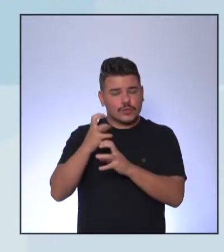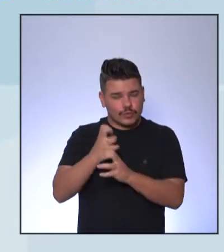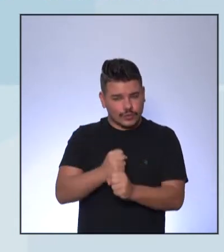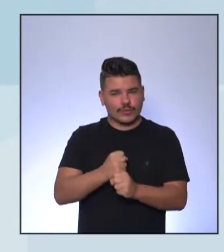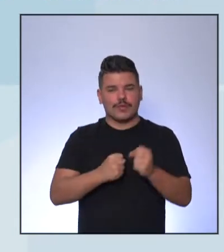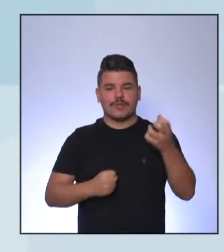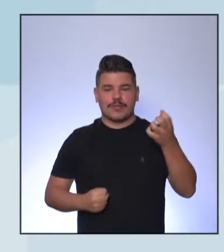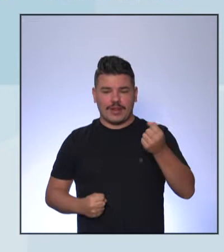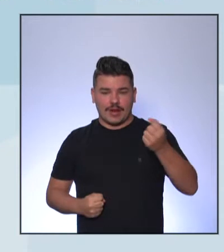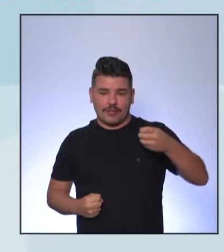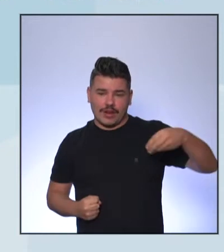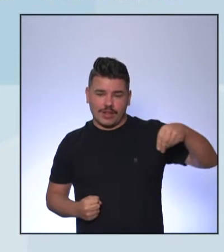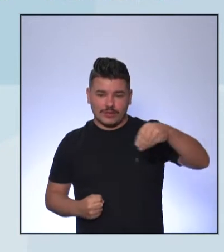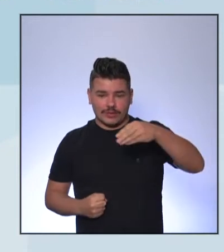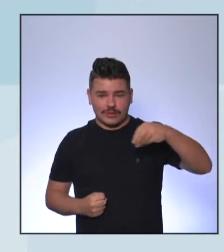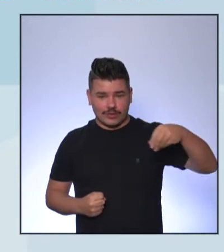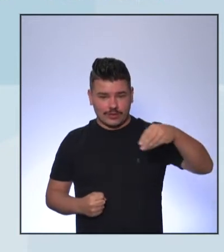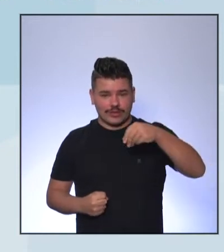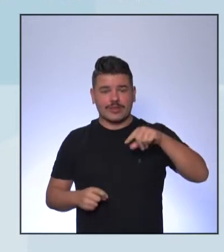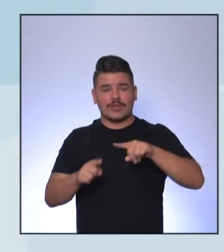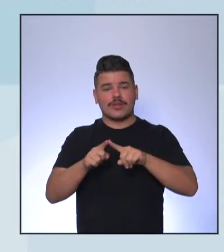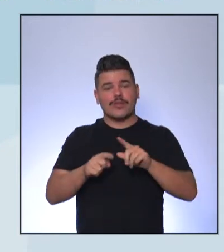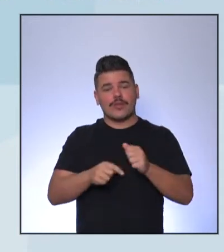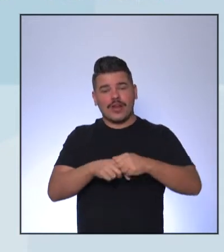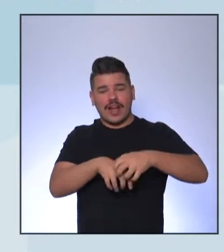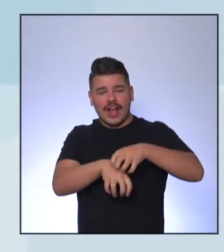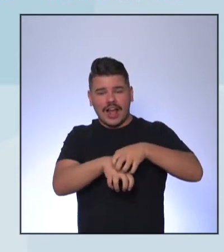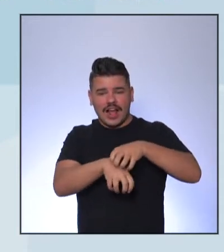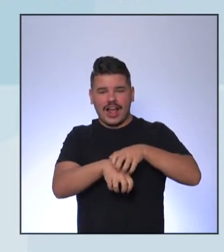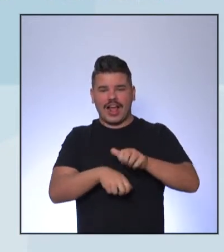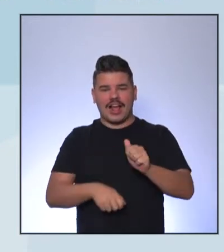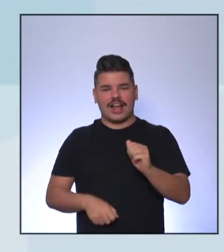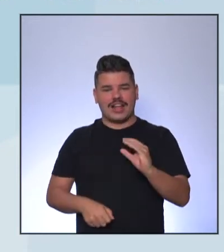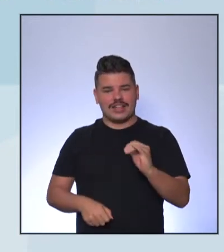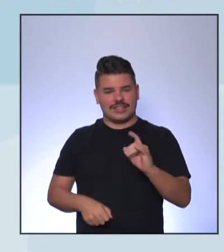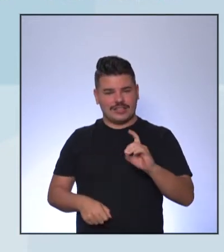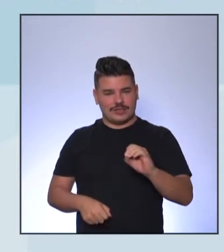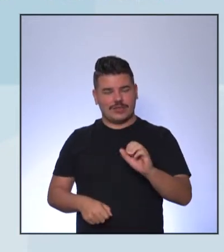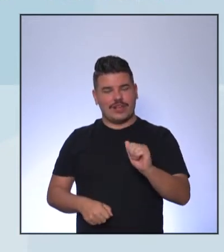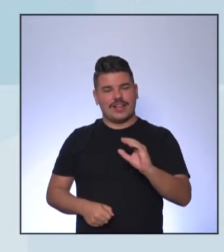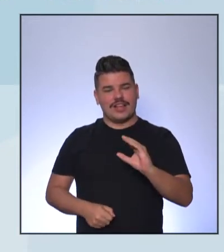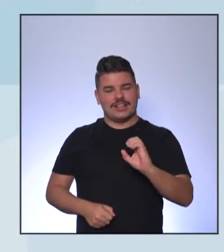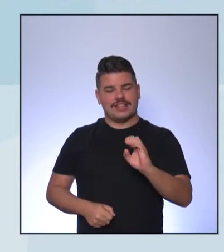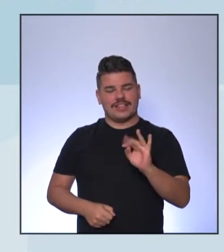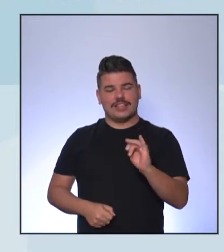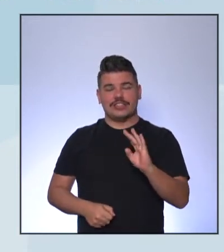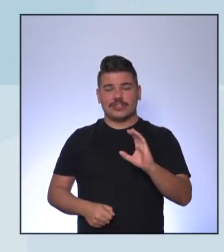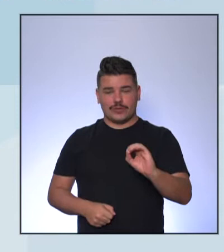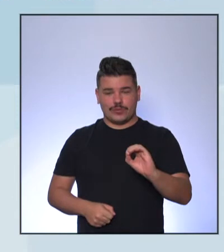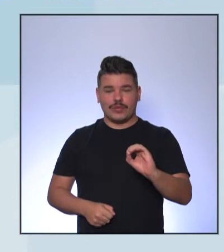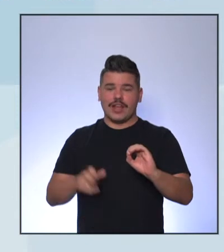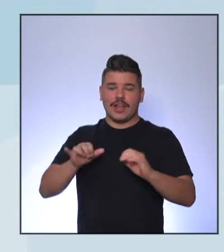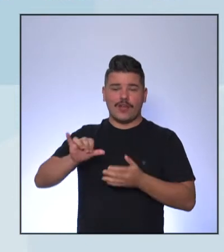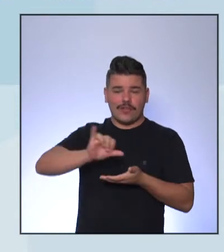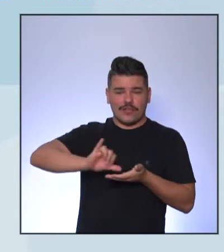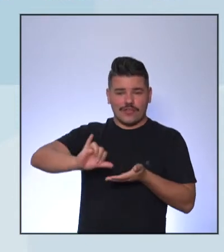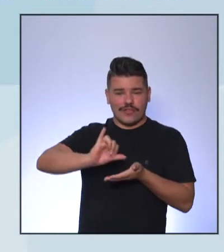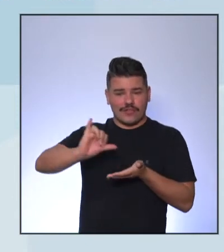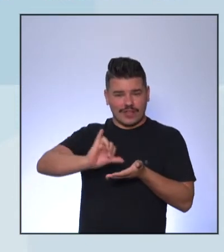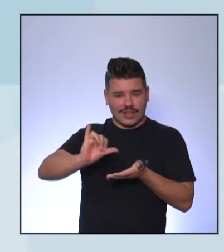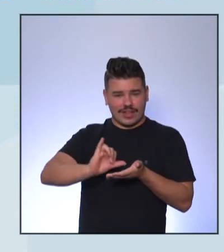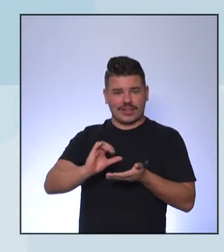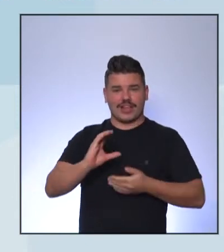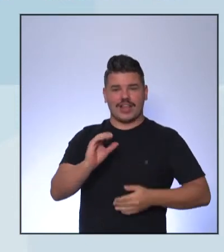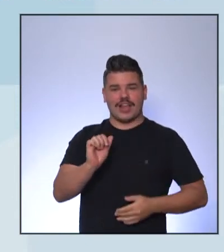de sódio e a gente tem o ácido acético. Da onde veio esse ácido acético? Ele é o princípio ativo do vinagre, que ele é formado por